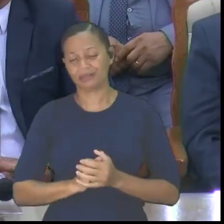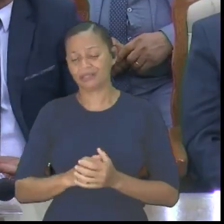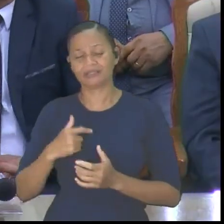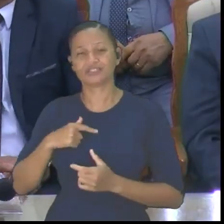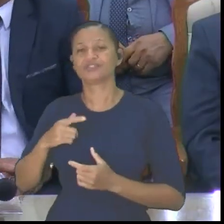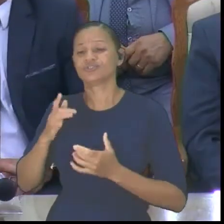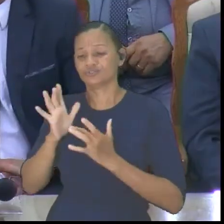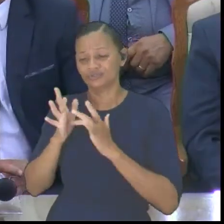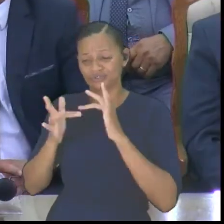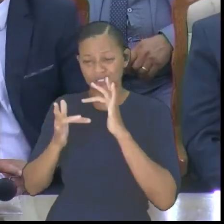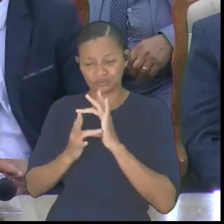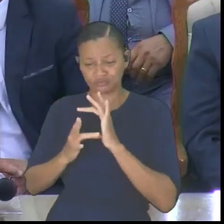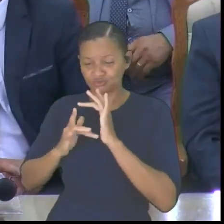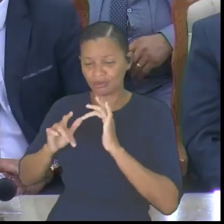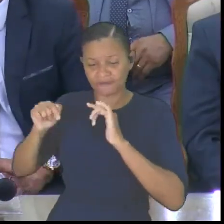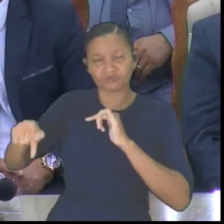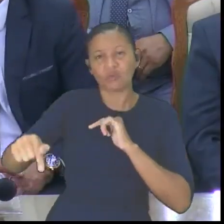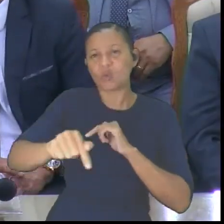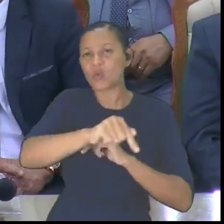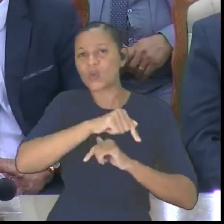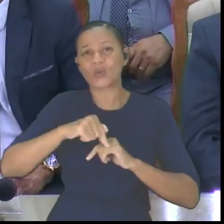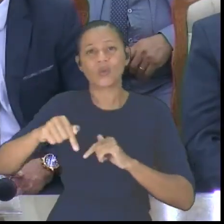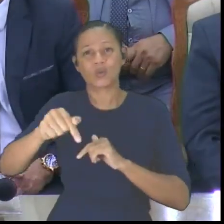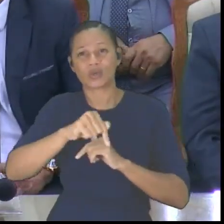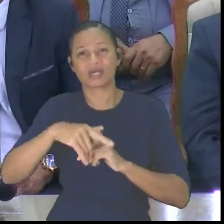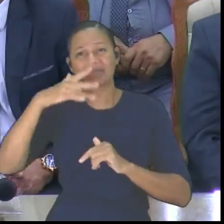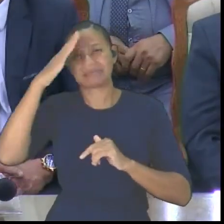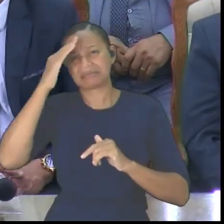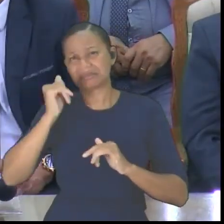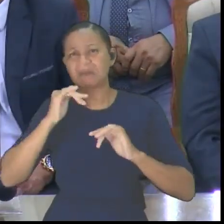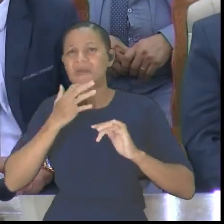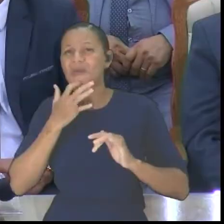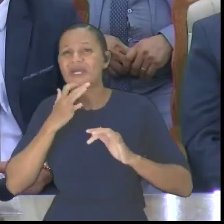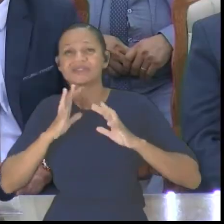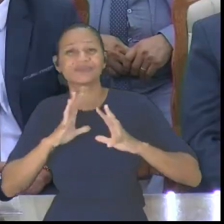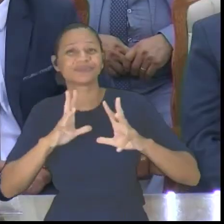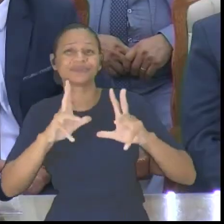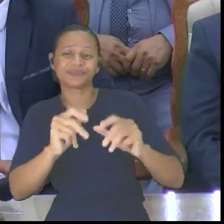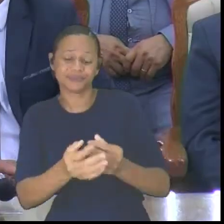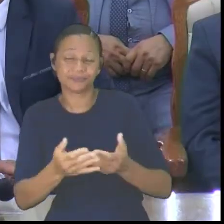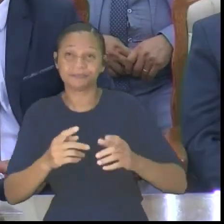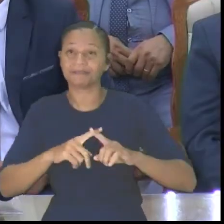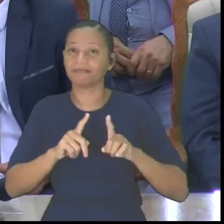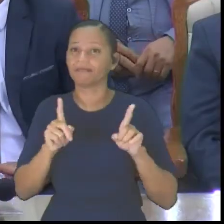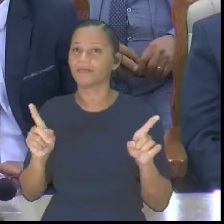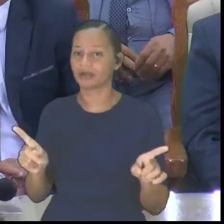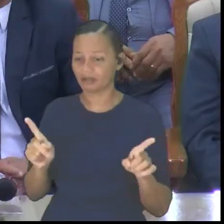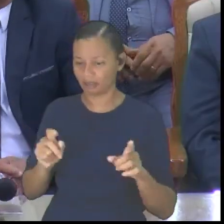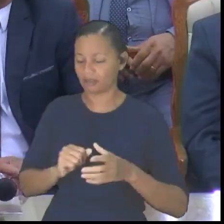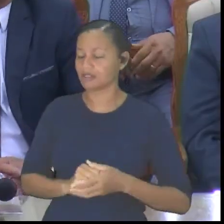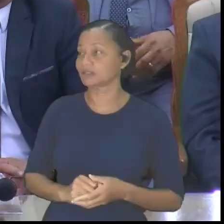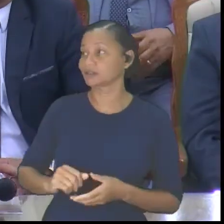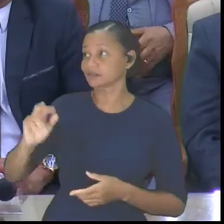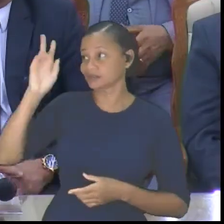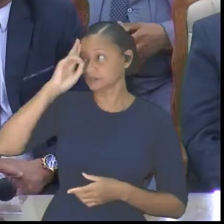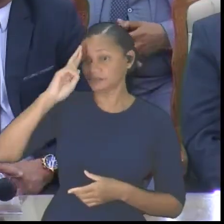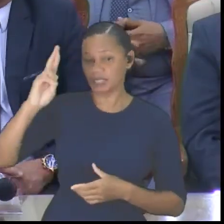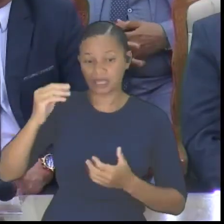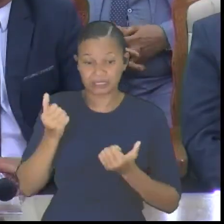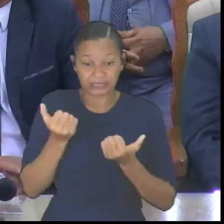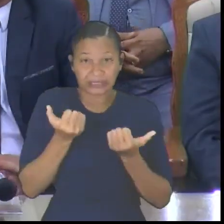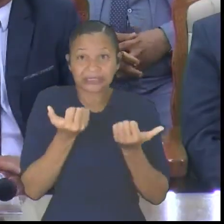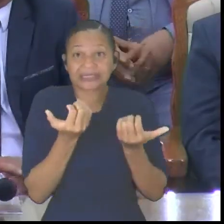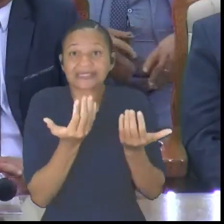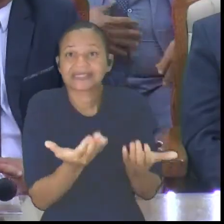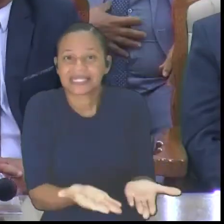onipresente e onipotente. Mas se Deus aqui hoje te desse o dom de prever